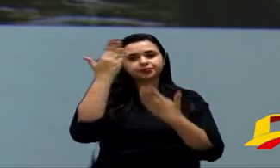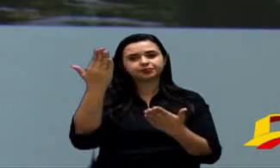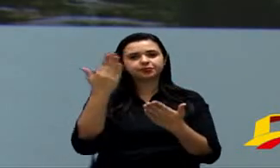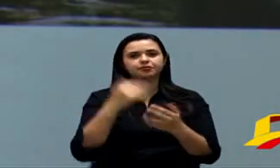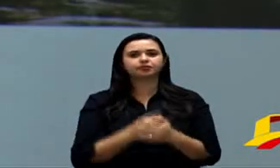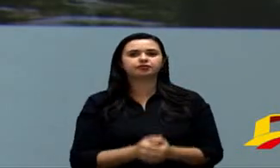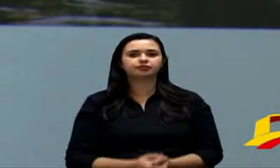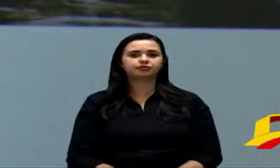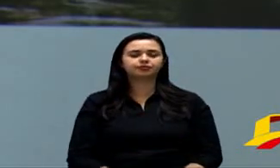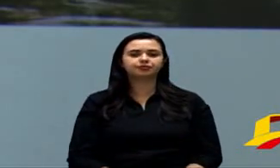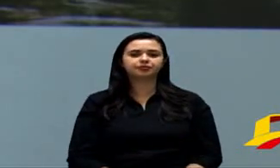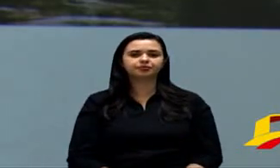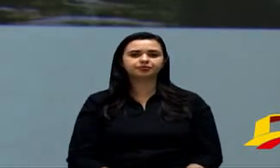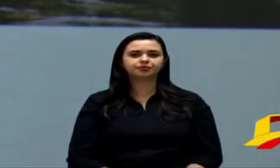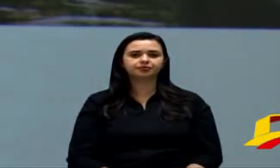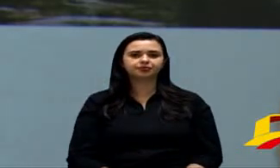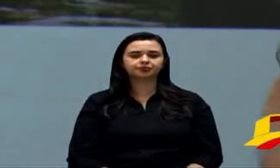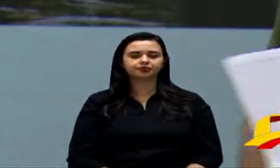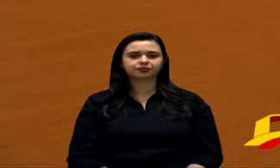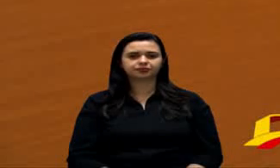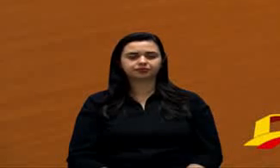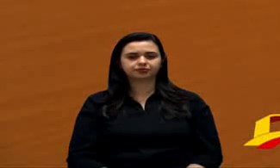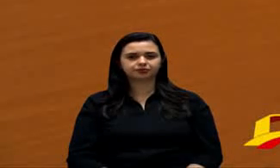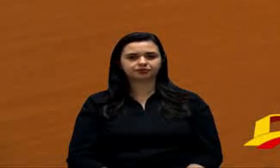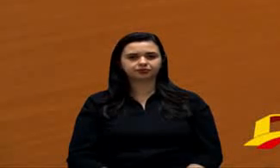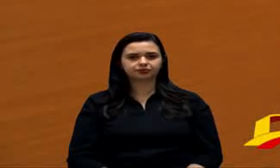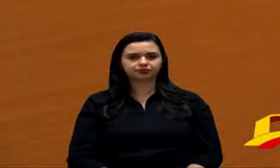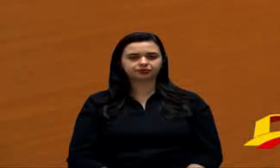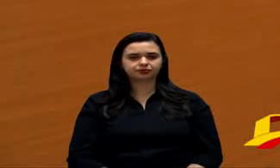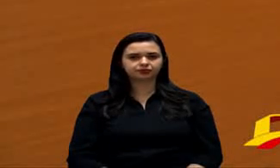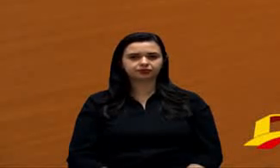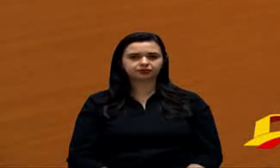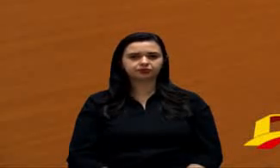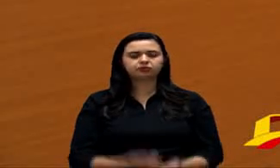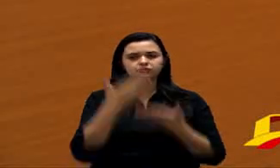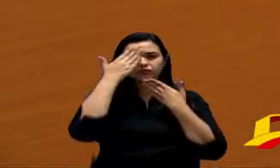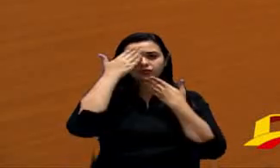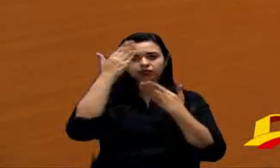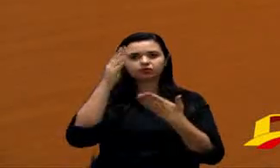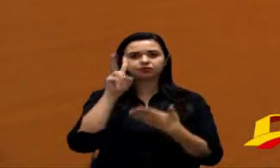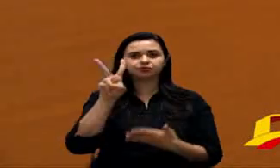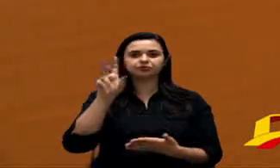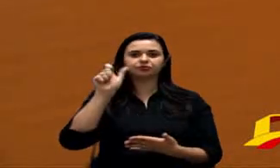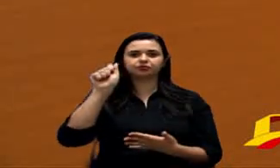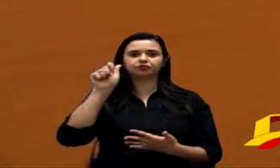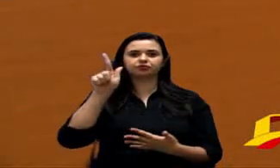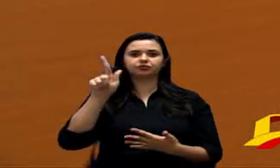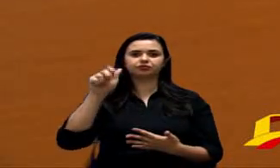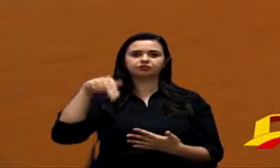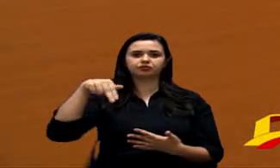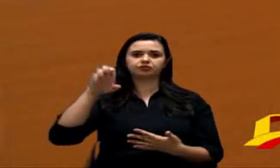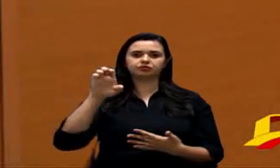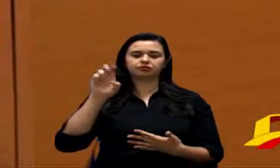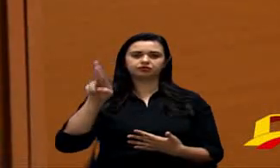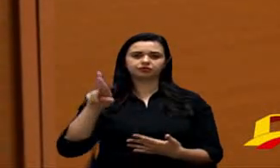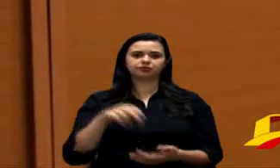disposição. Obrigado, obrigado. Obrigado, Wagner.